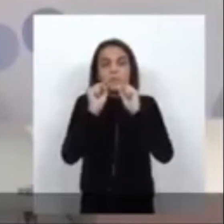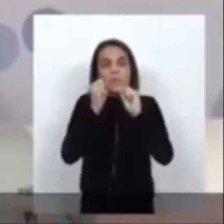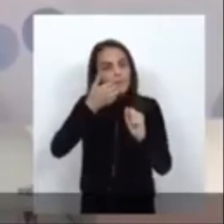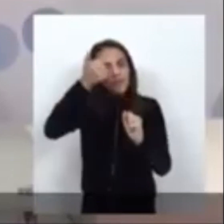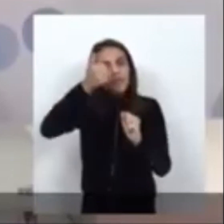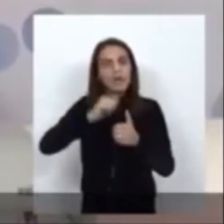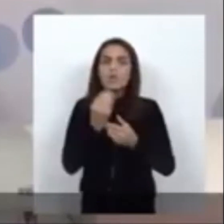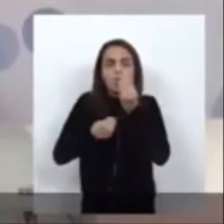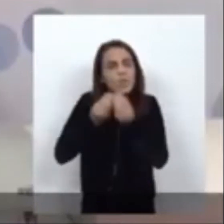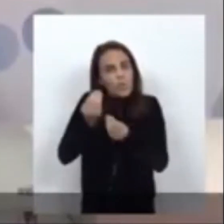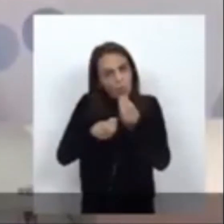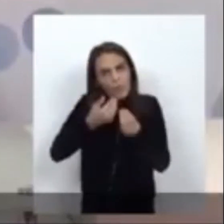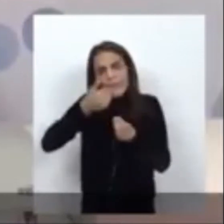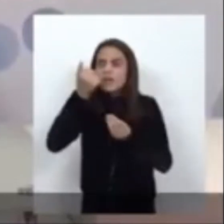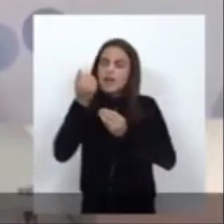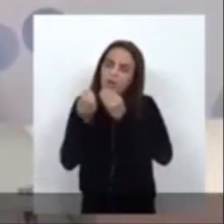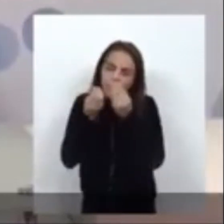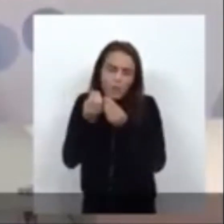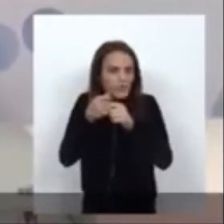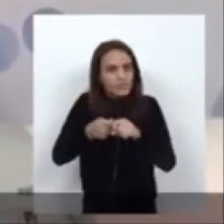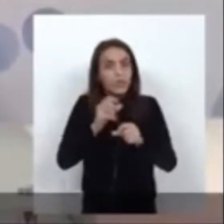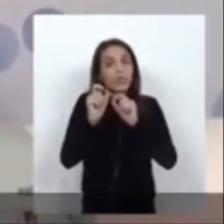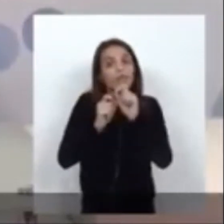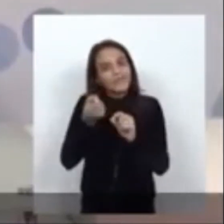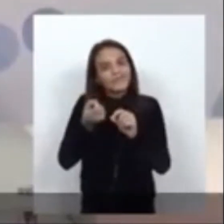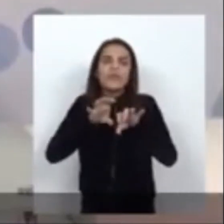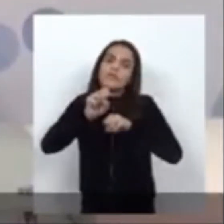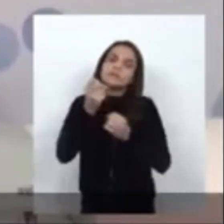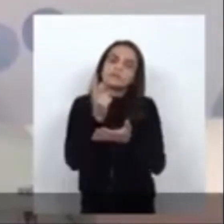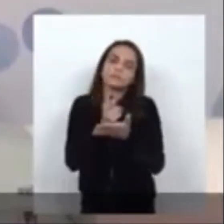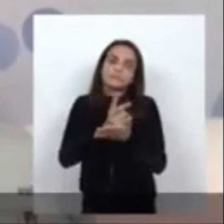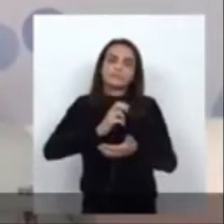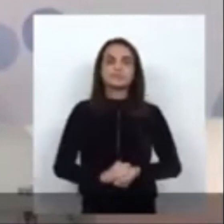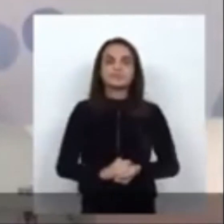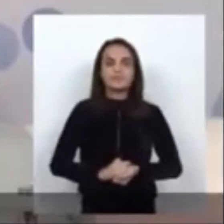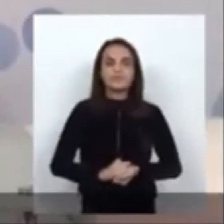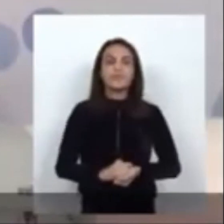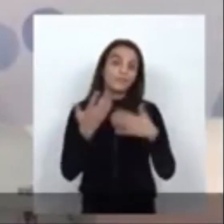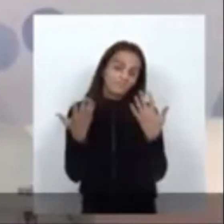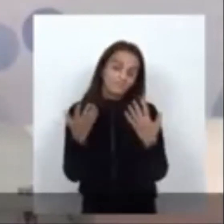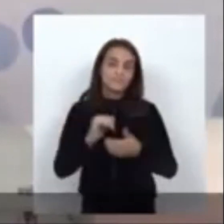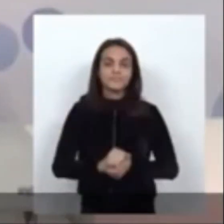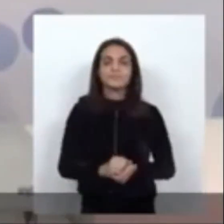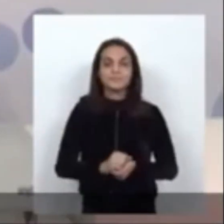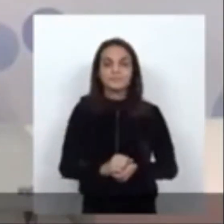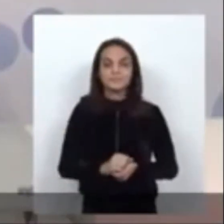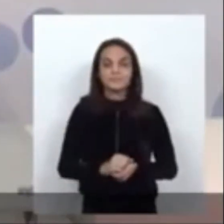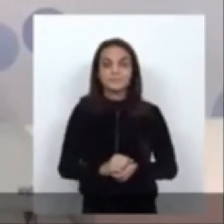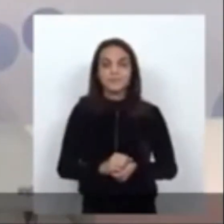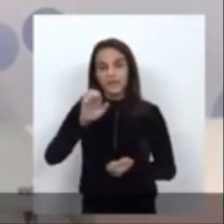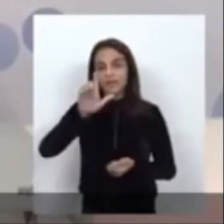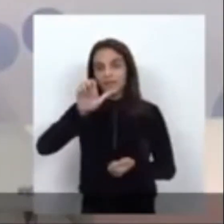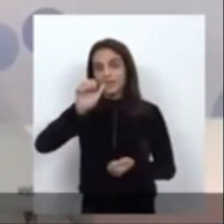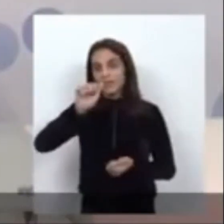e como fazer para melhorar, né? Por meio da formação continuada. Então, é isso. Elaine, estão